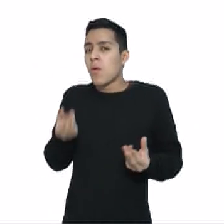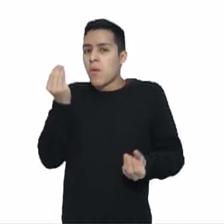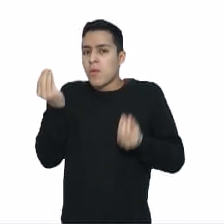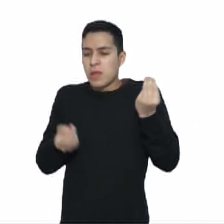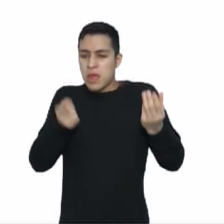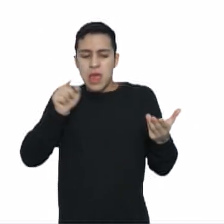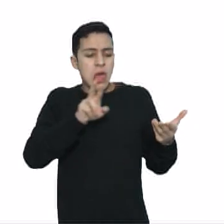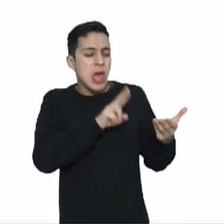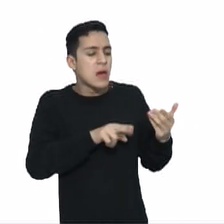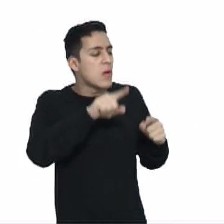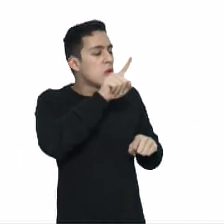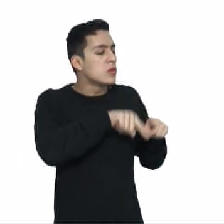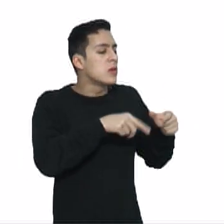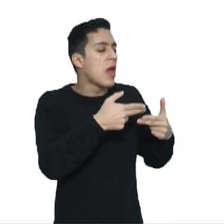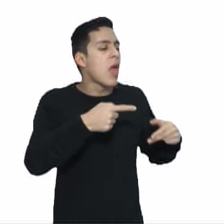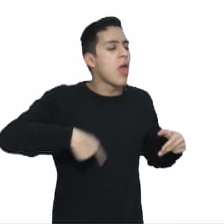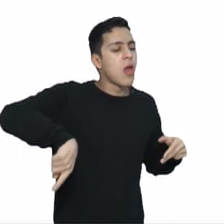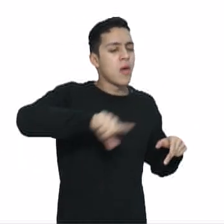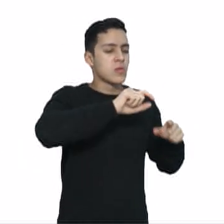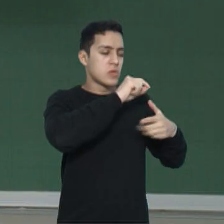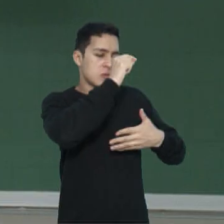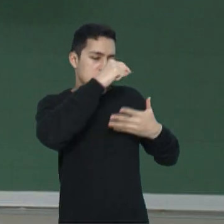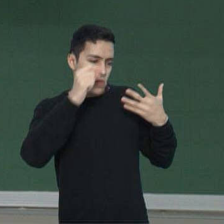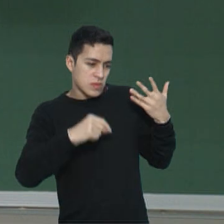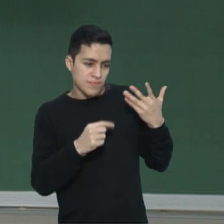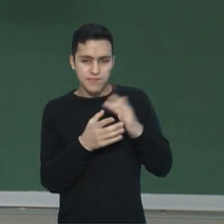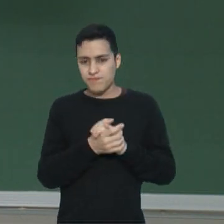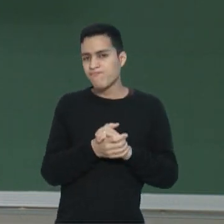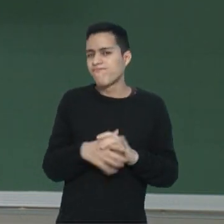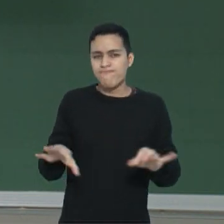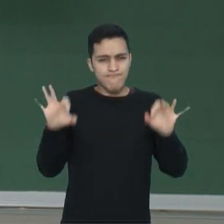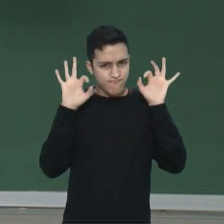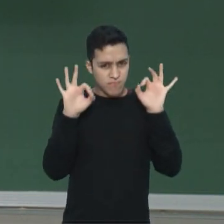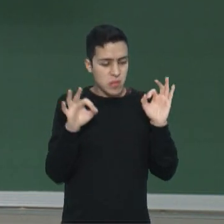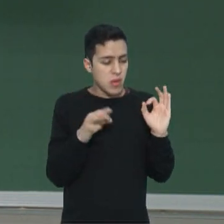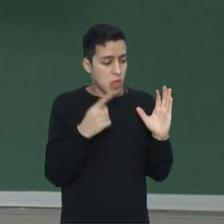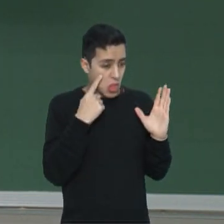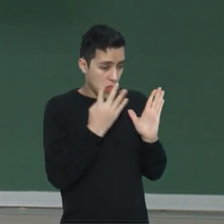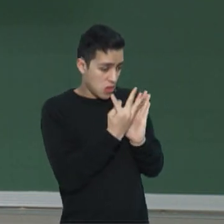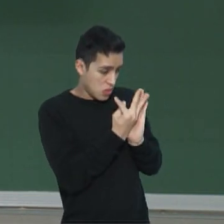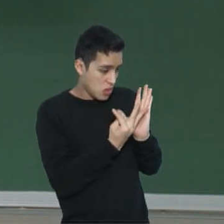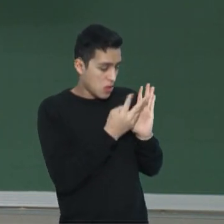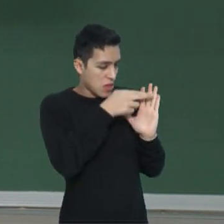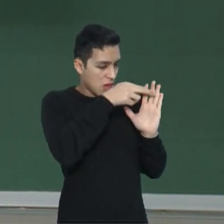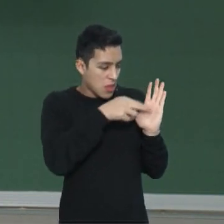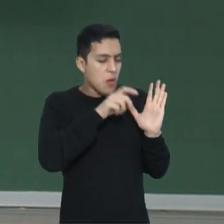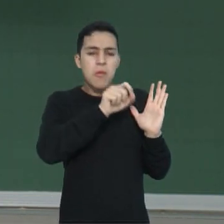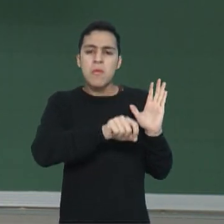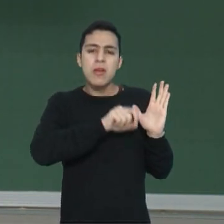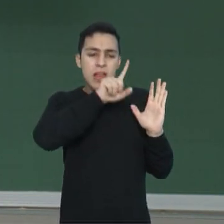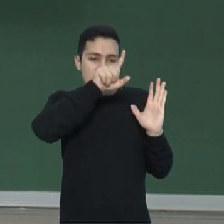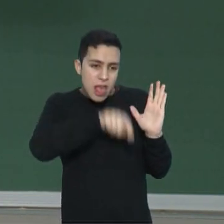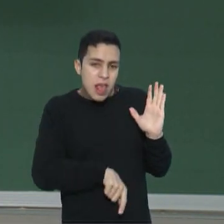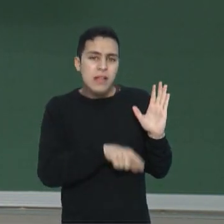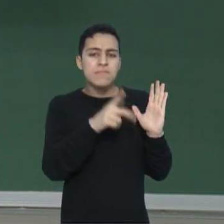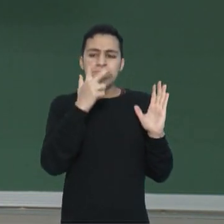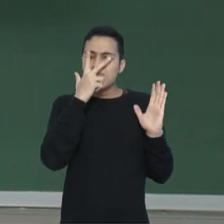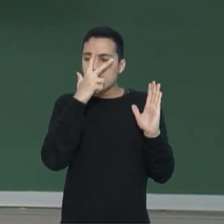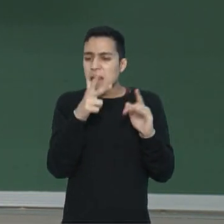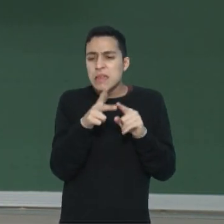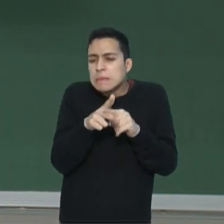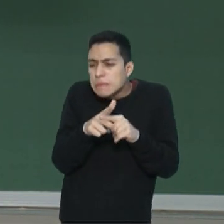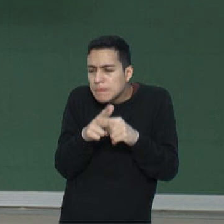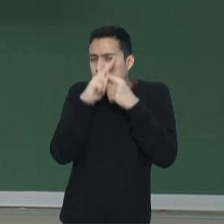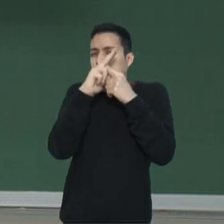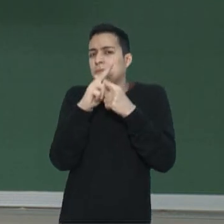uso dos recursos. Justamente, o texto normativo, o regulamento nesse caso, serve para normatizar